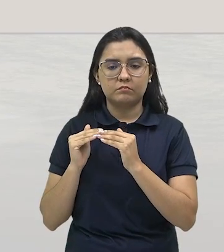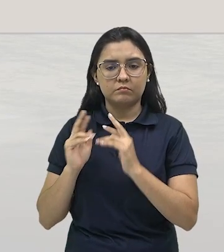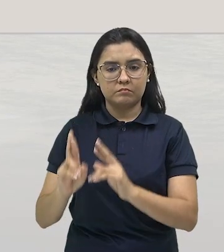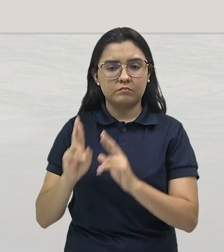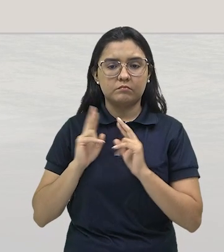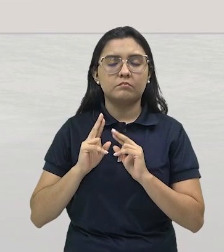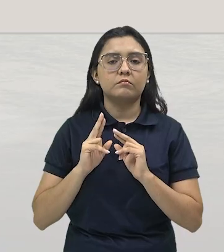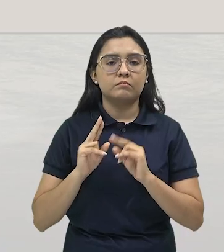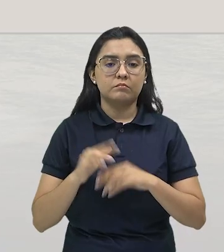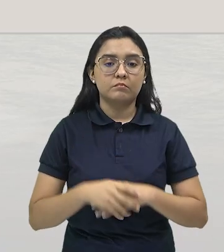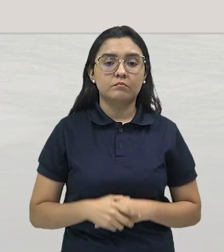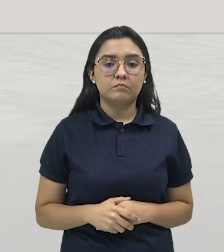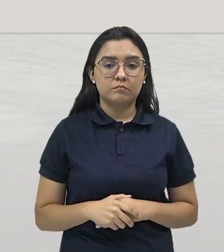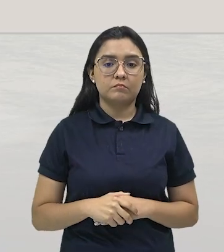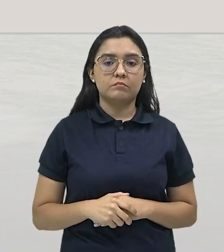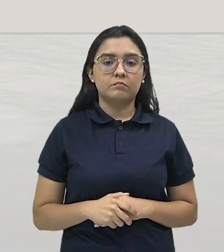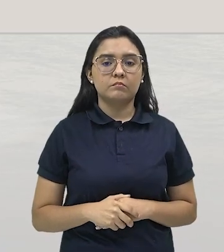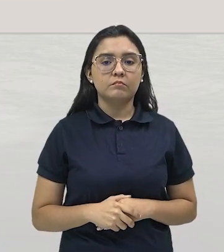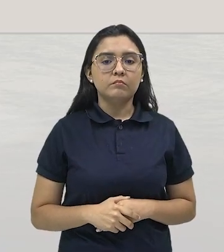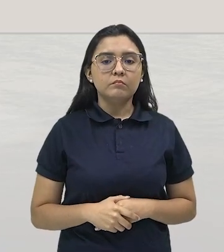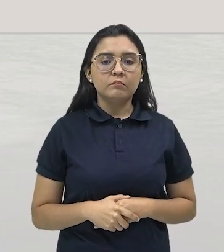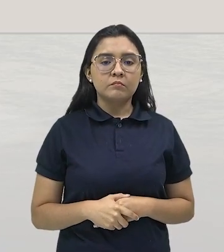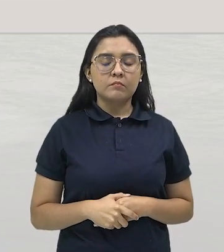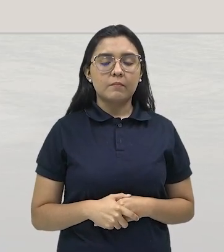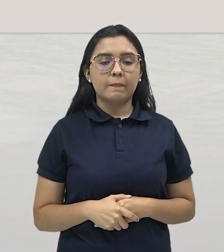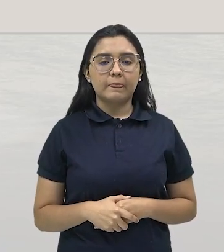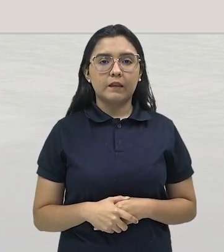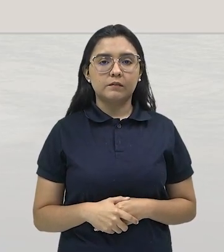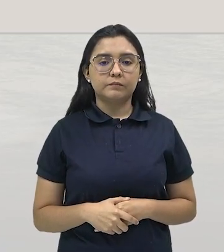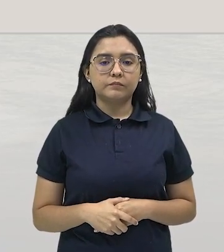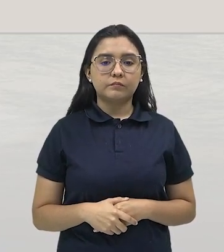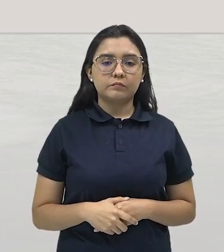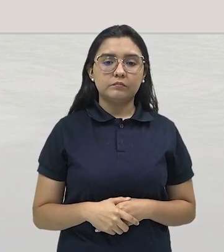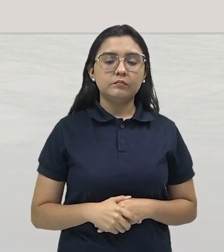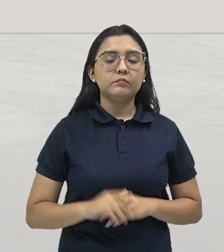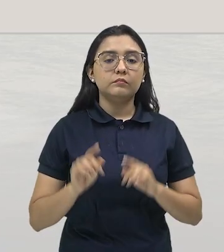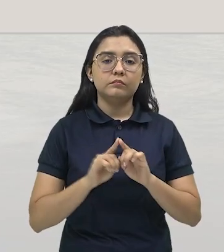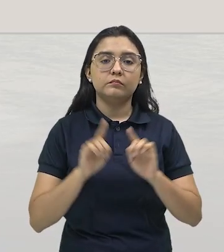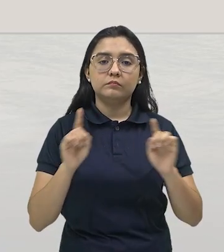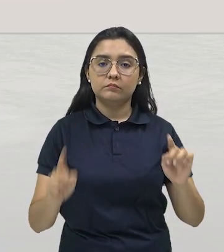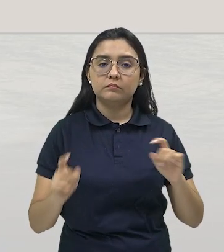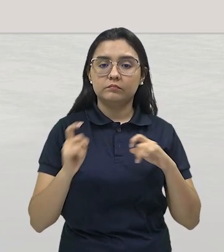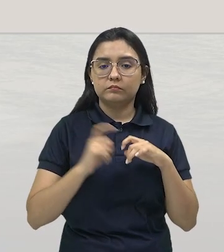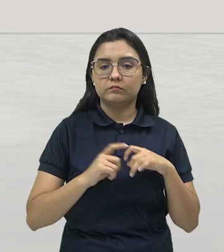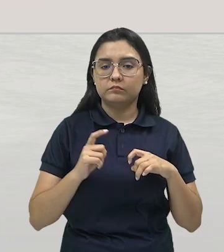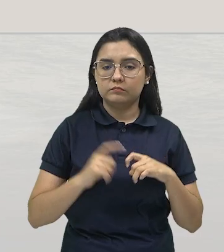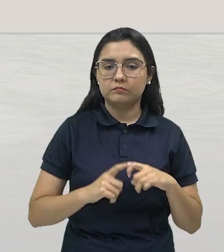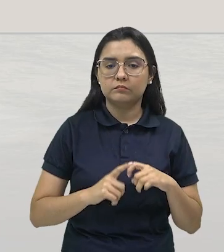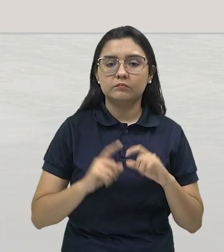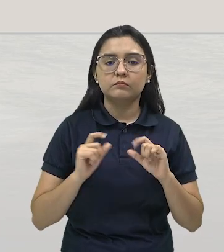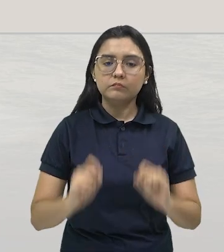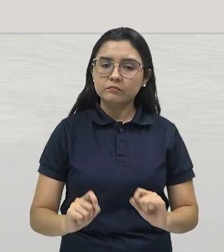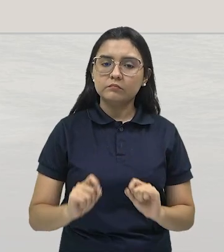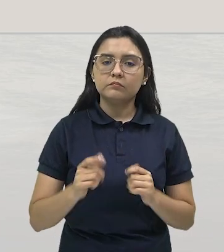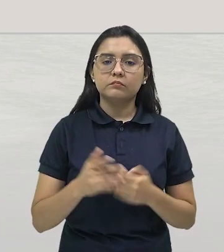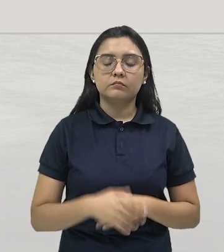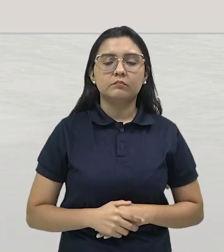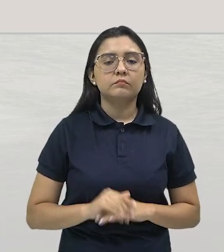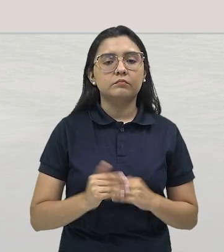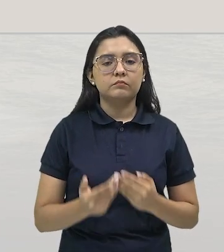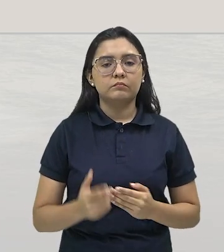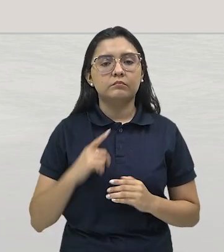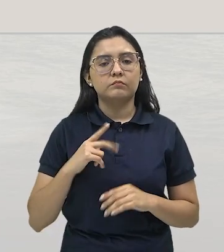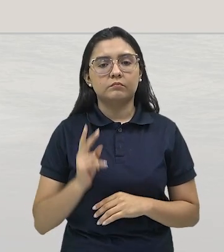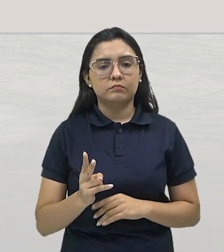Bacamarte. Abaixo o tirano! Mas o Dr. Bacamarte estava determinado a seguir sua teoria